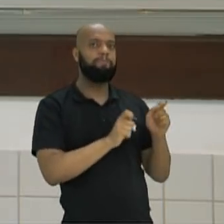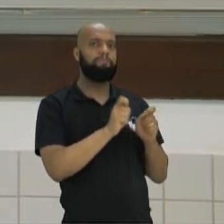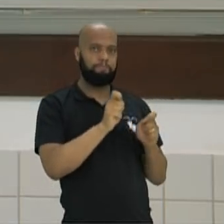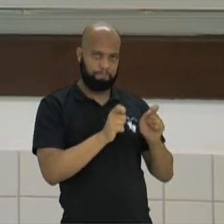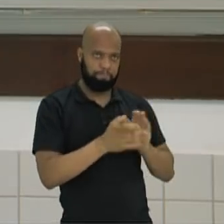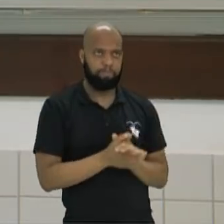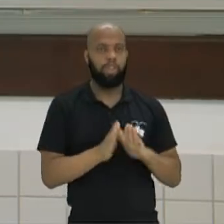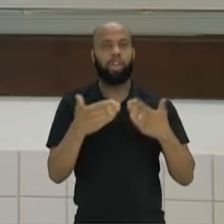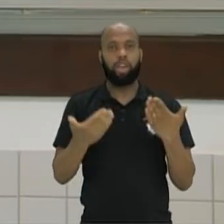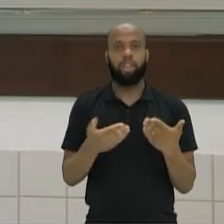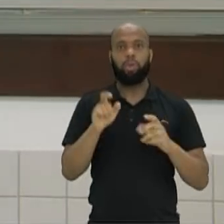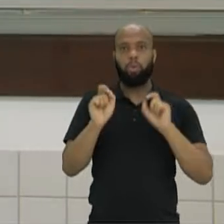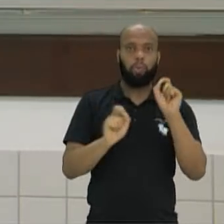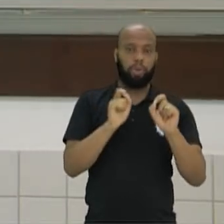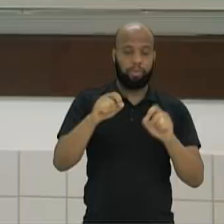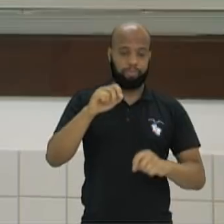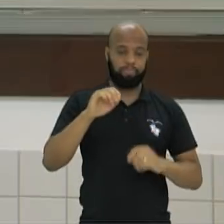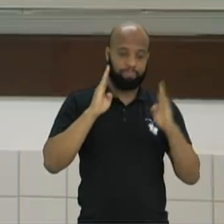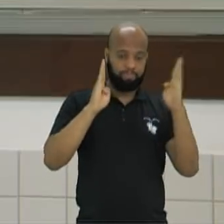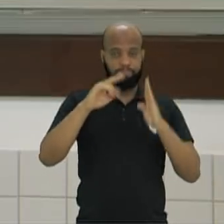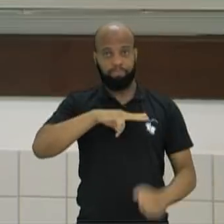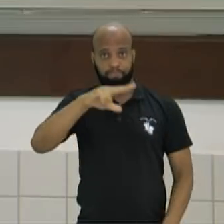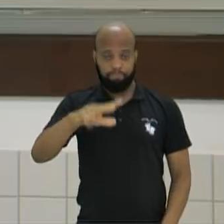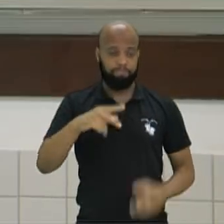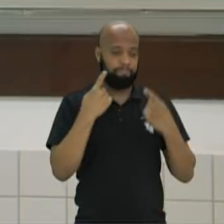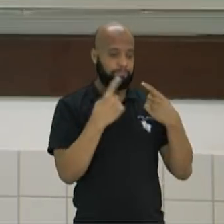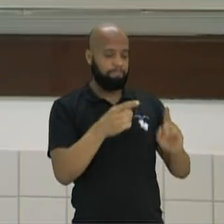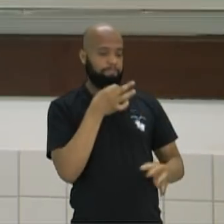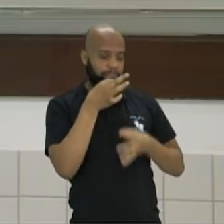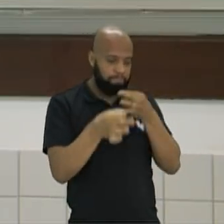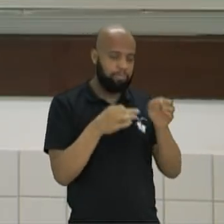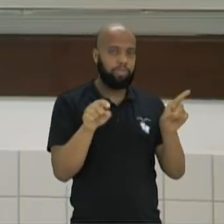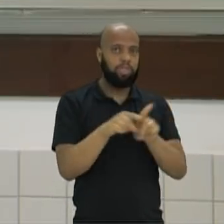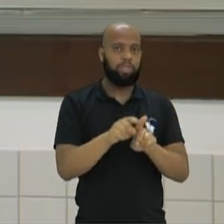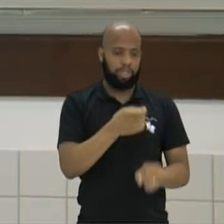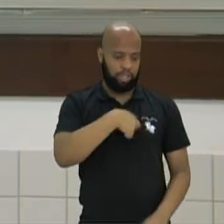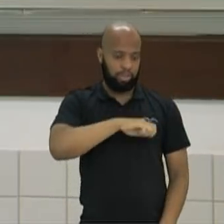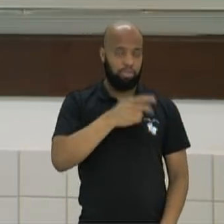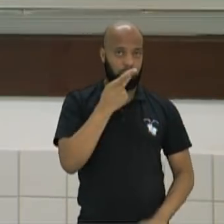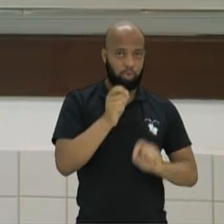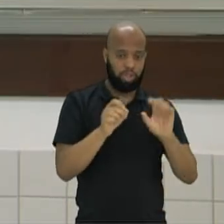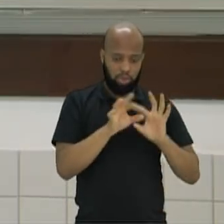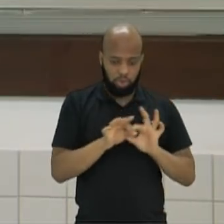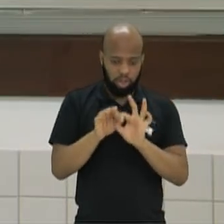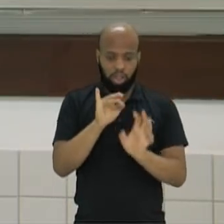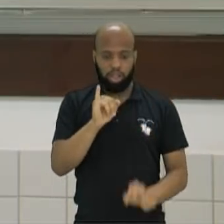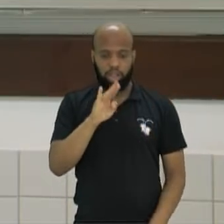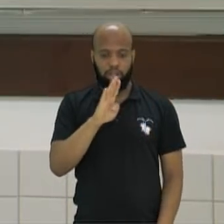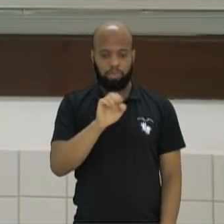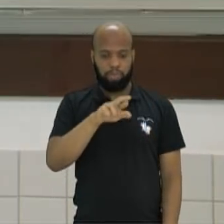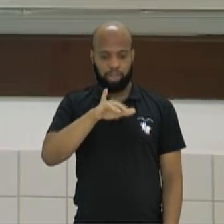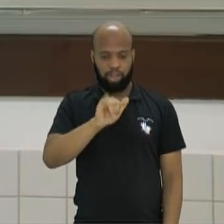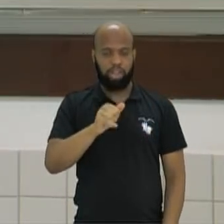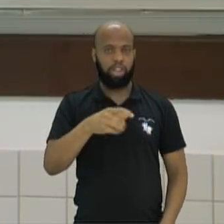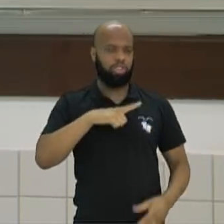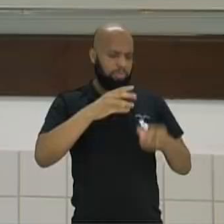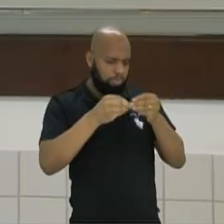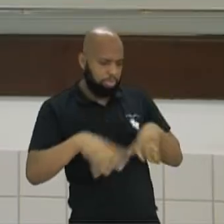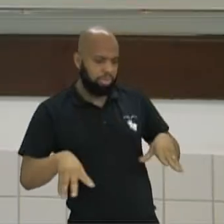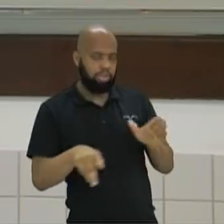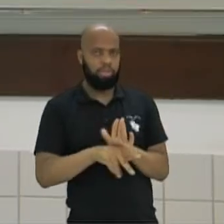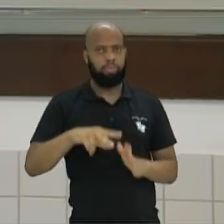viram que nesse período os portugueses inclusive criticavam a Espanha dizendo que a União Ibérica estava prejudicando os portugueses. Começou a surgir